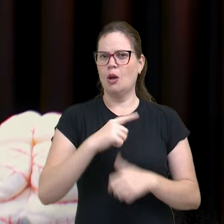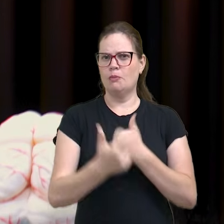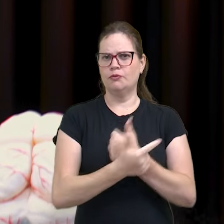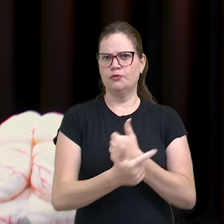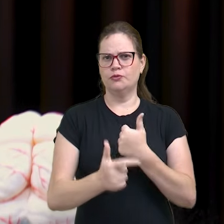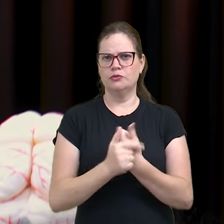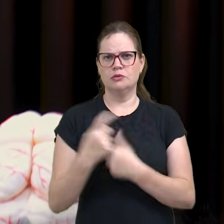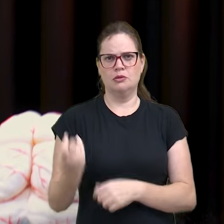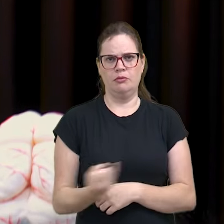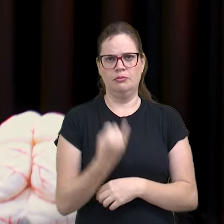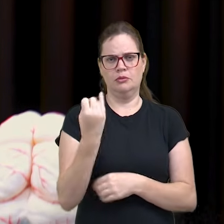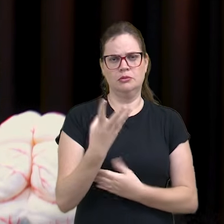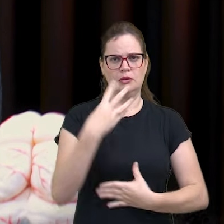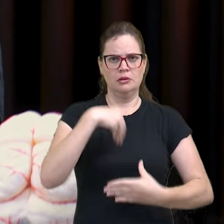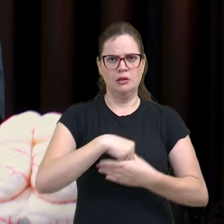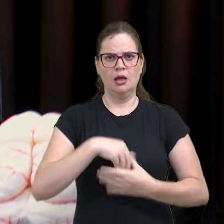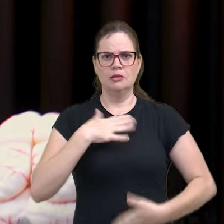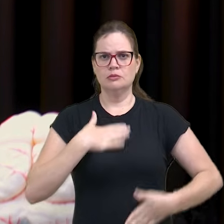possuem uma